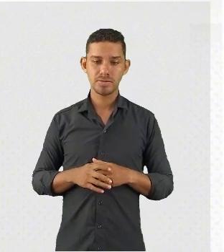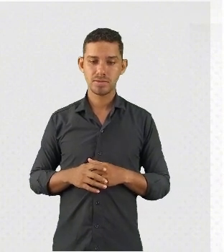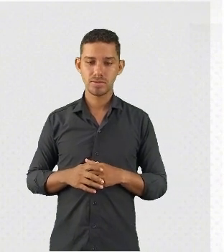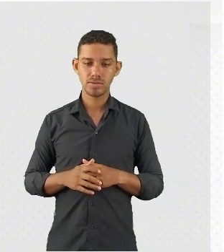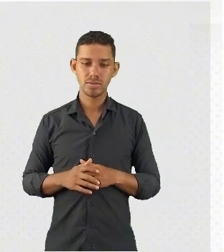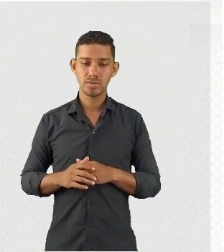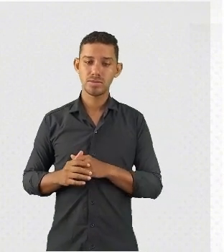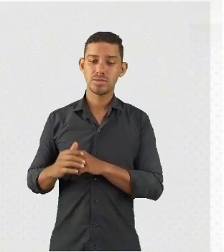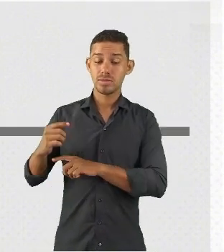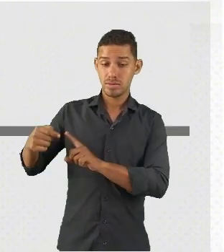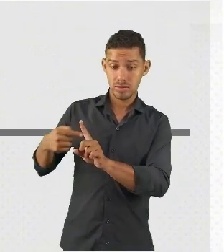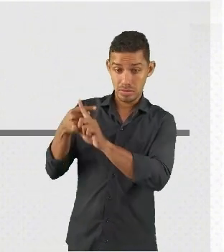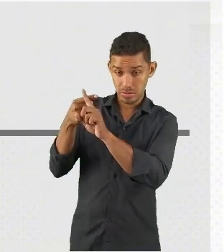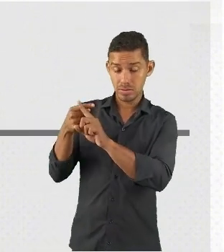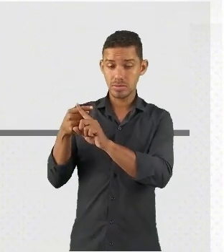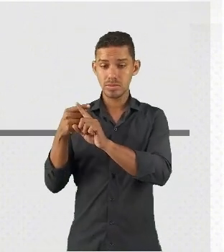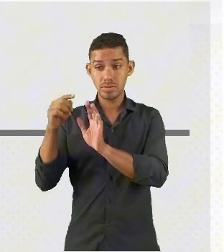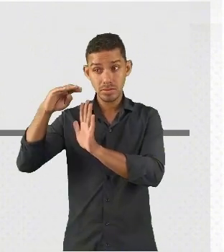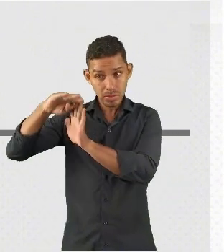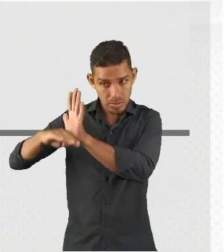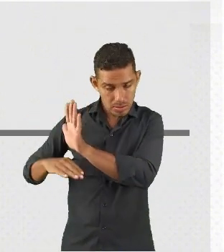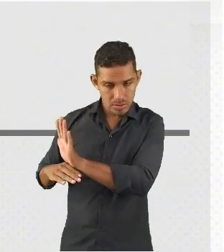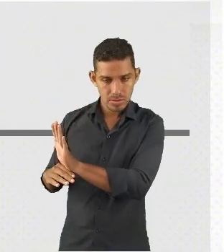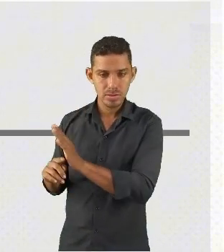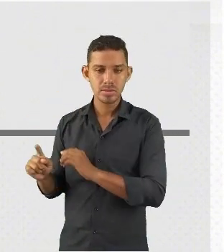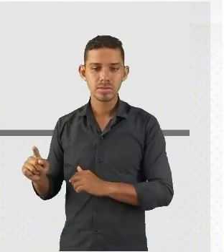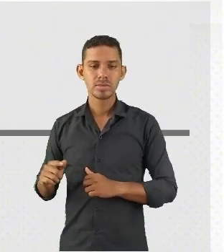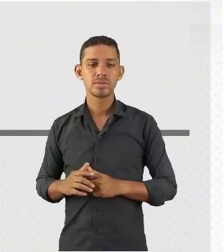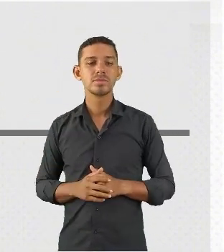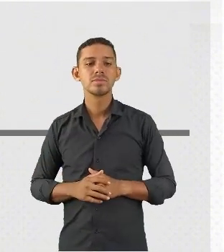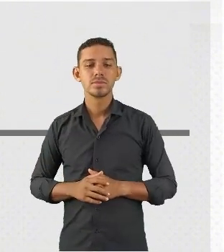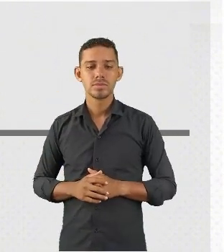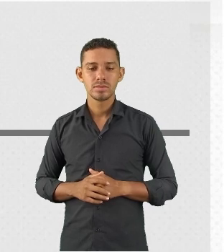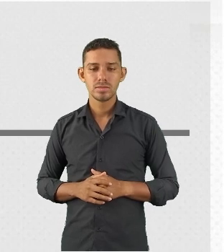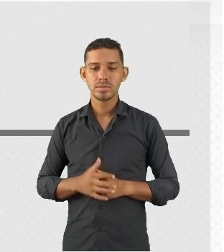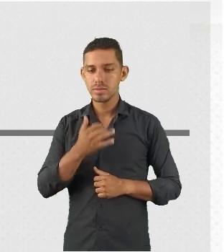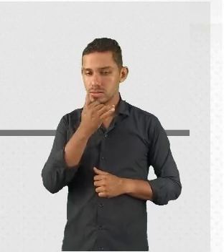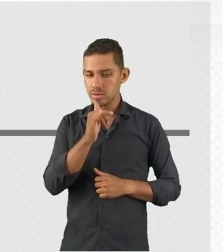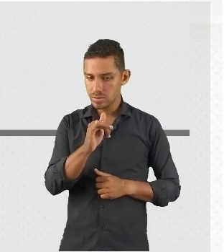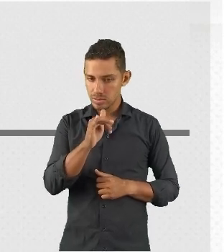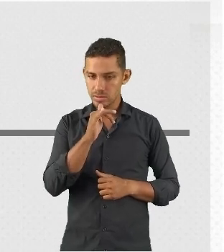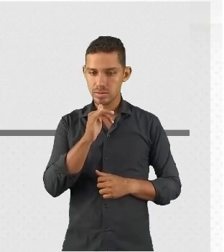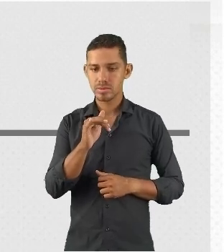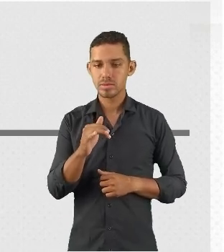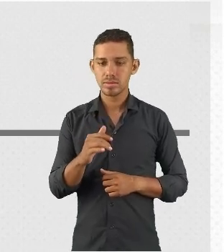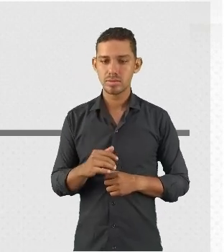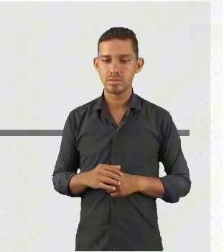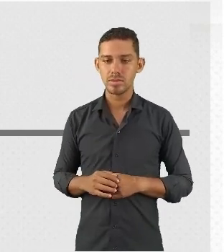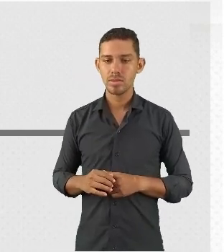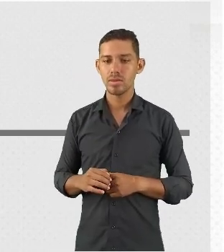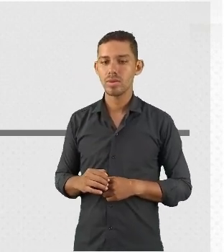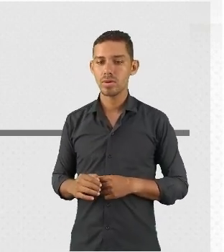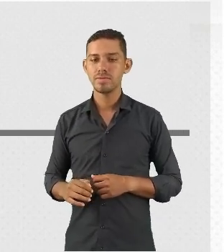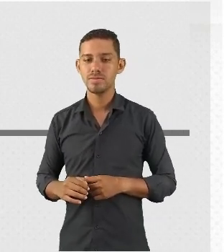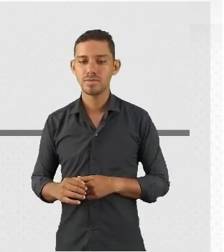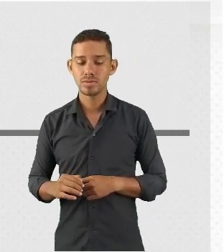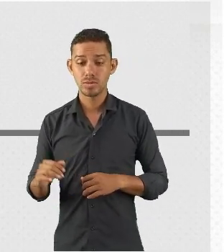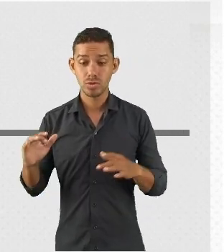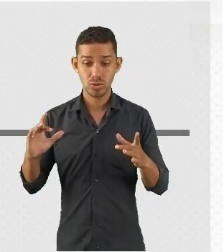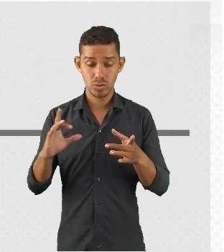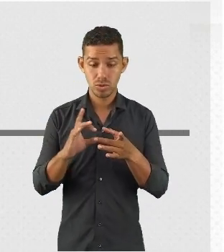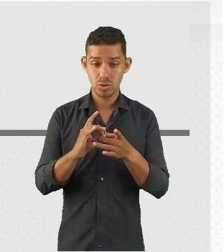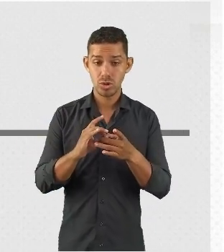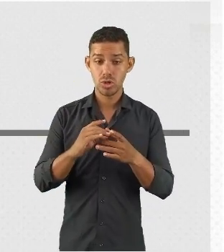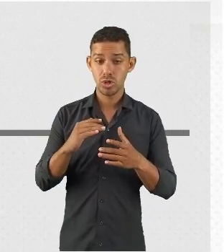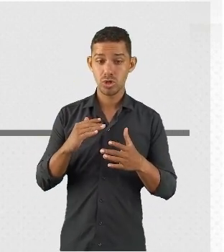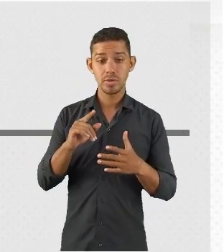tá? E entendam, na eletrização por contato, os corpos eletrizados adquirem carga de